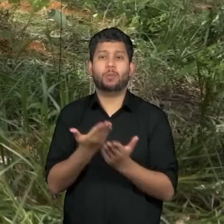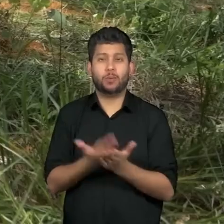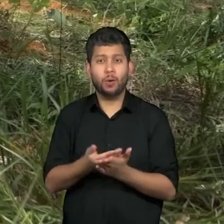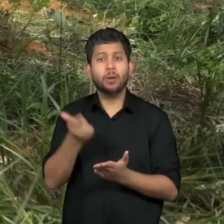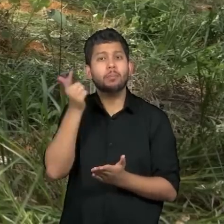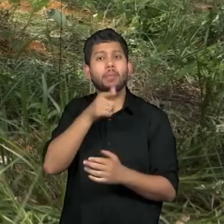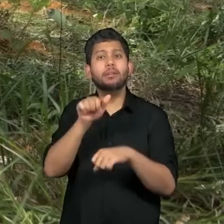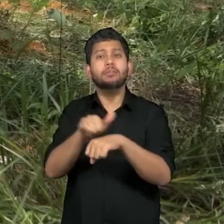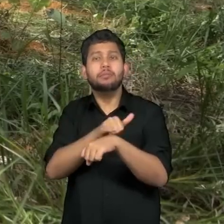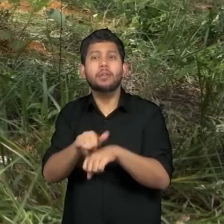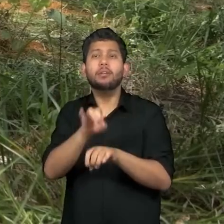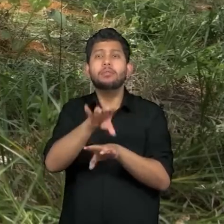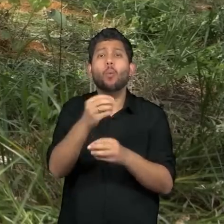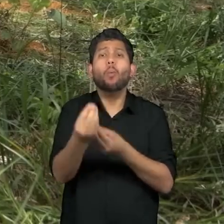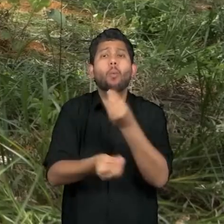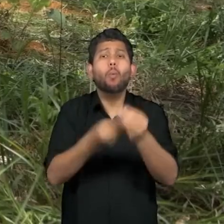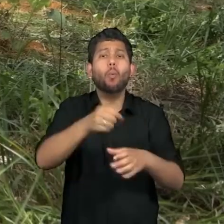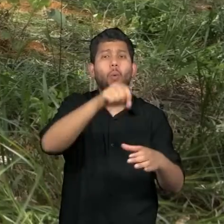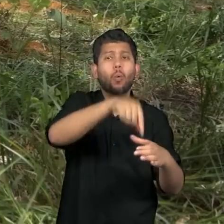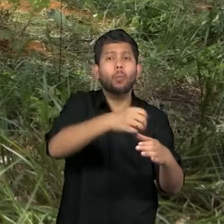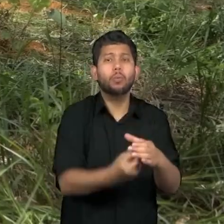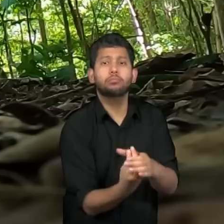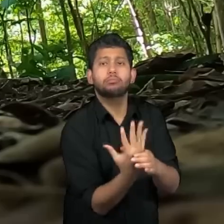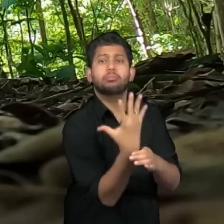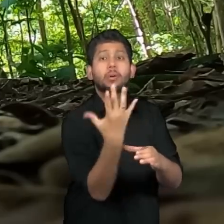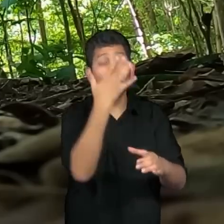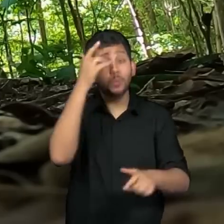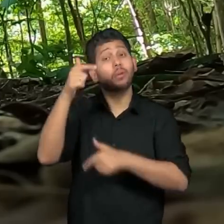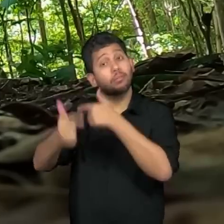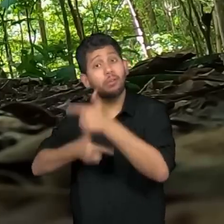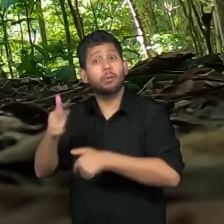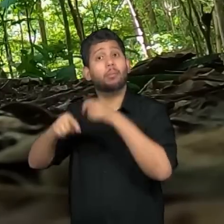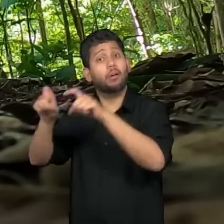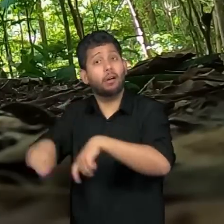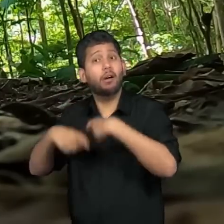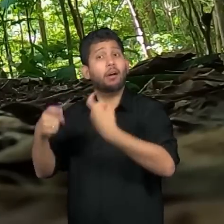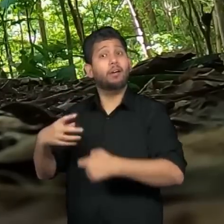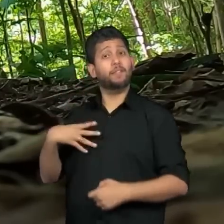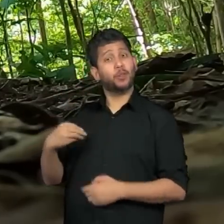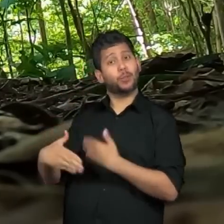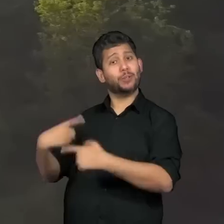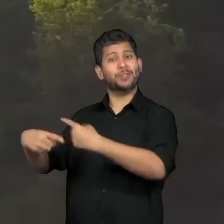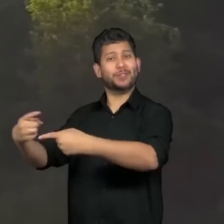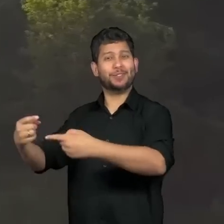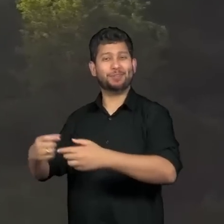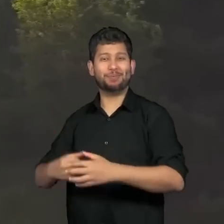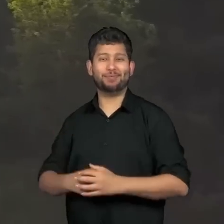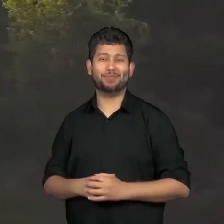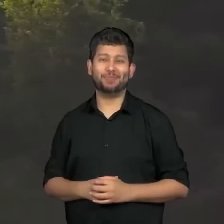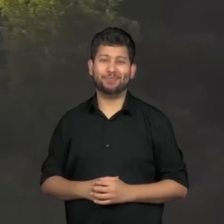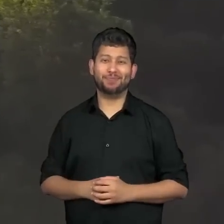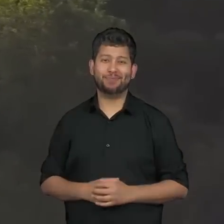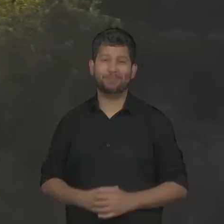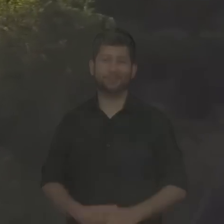técnicas de reflorestamento aos filhos de agricultores familiares.